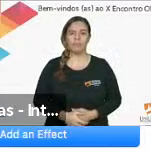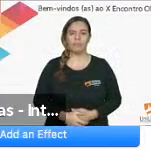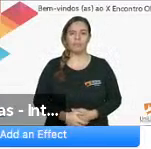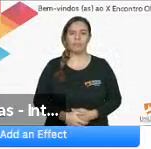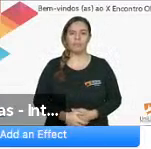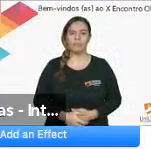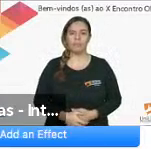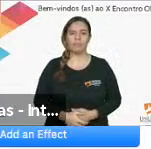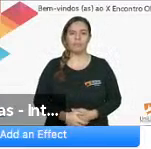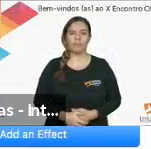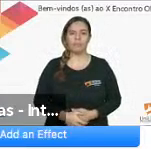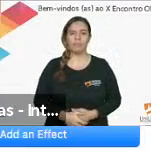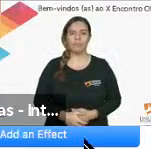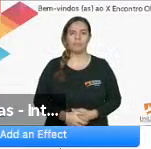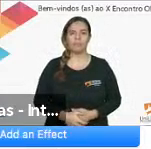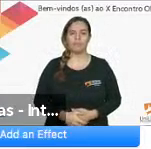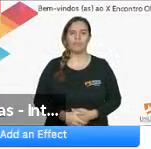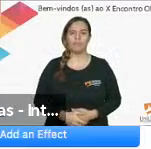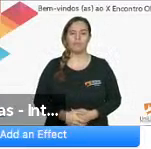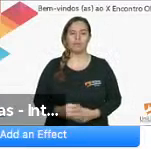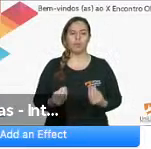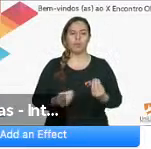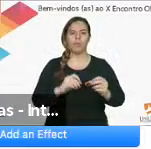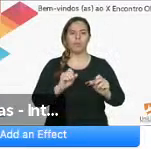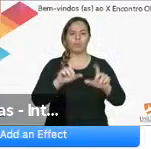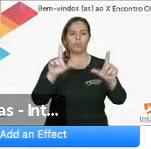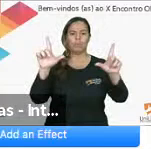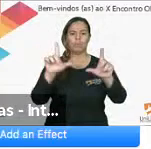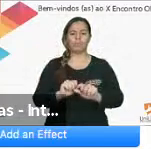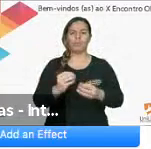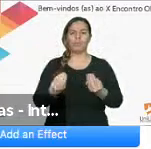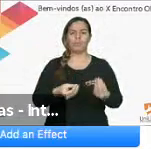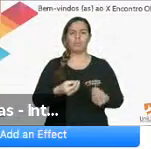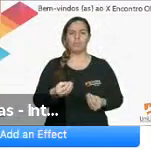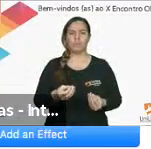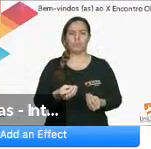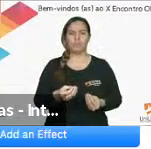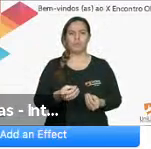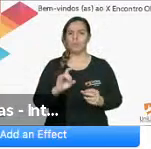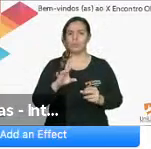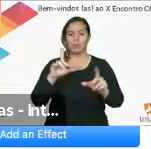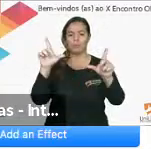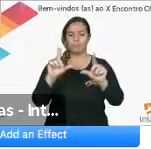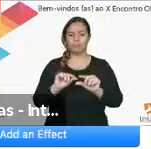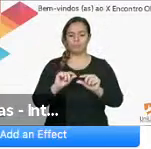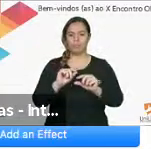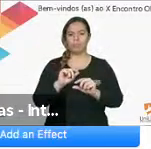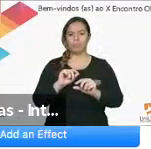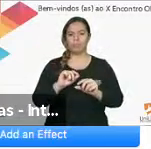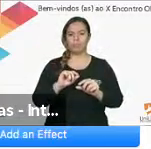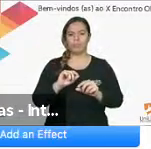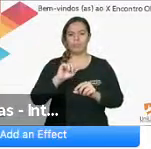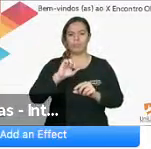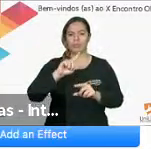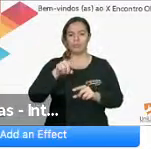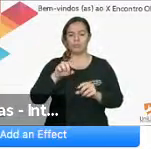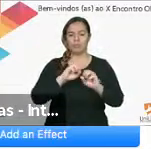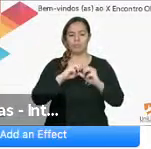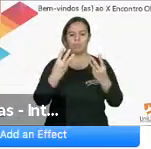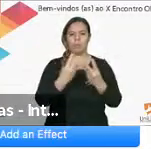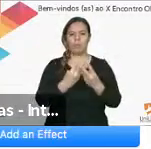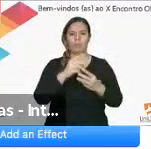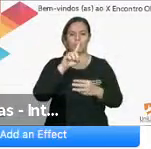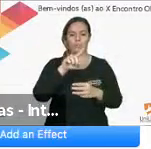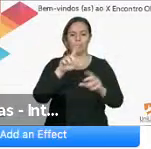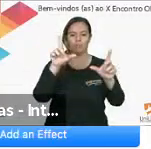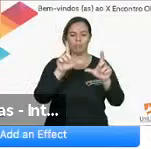apresentação, né? Como é que eu faço isso agora? Só fecha, hein? Desliga o PowerPoint, Nelson.